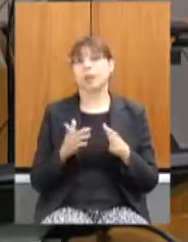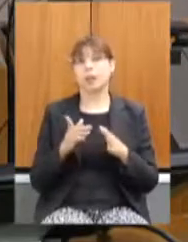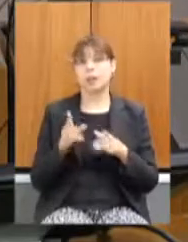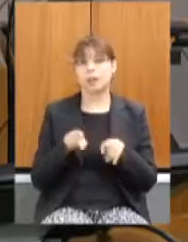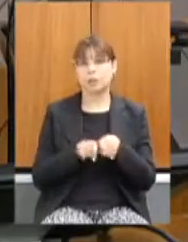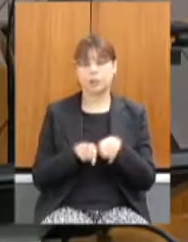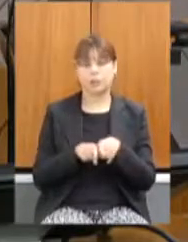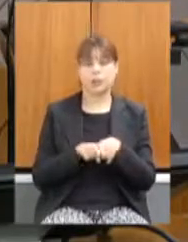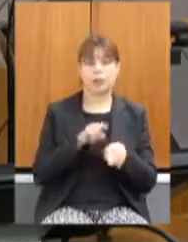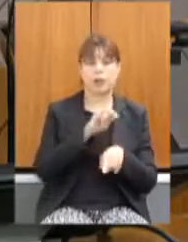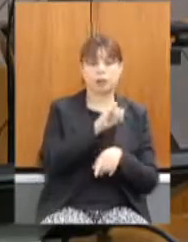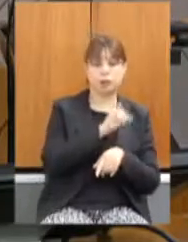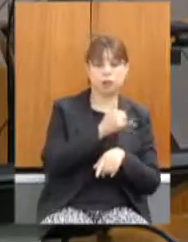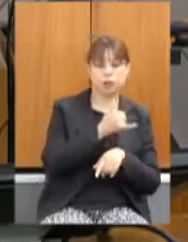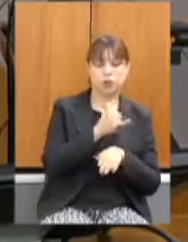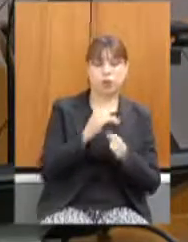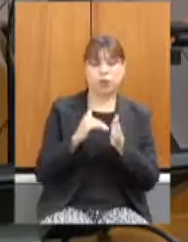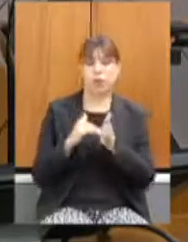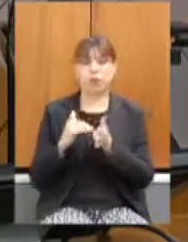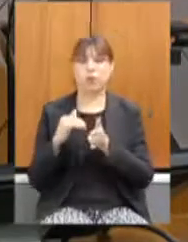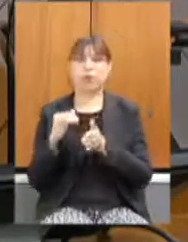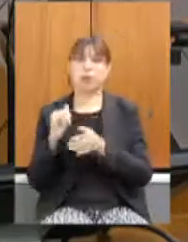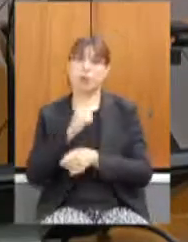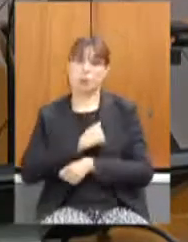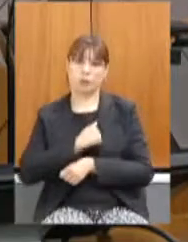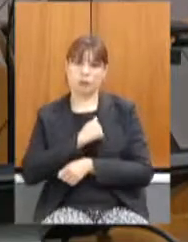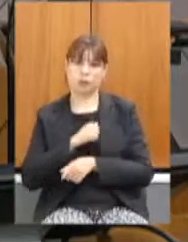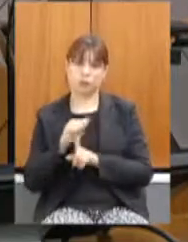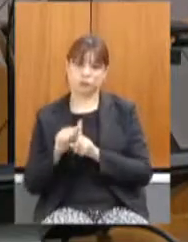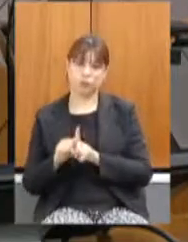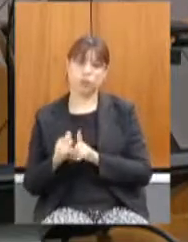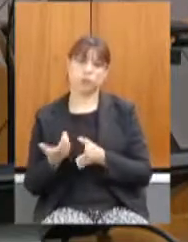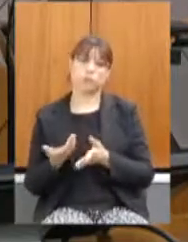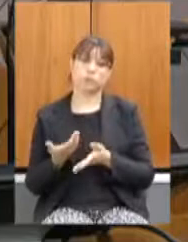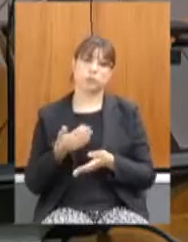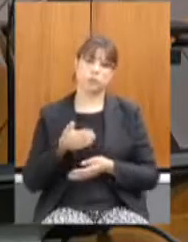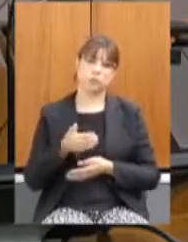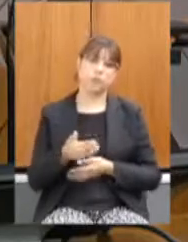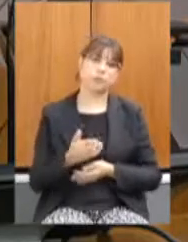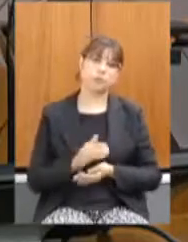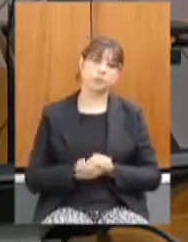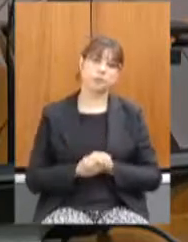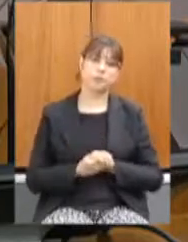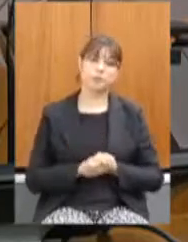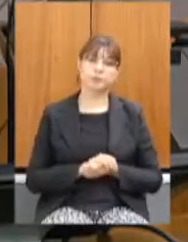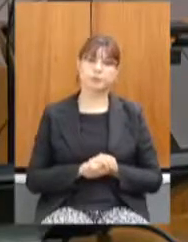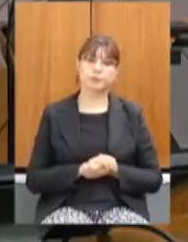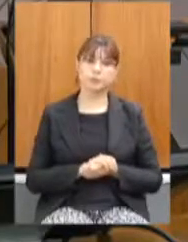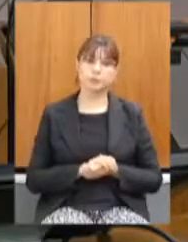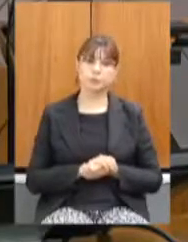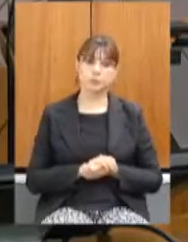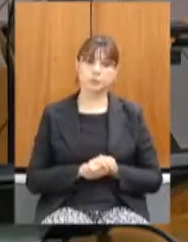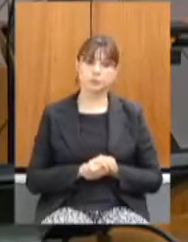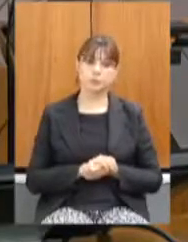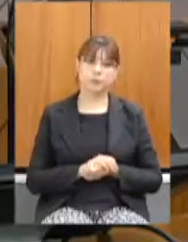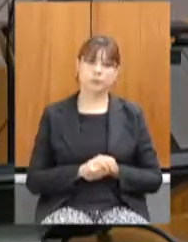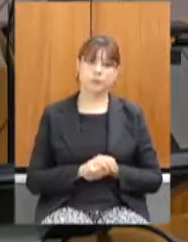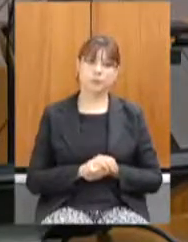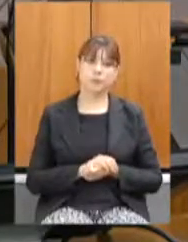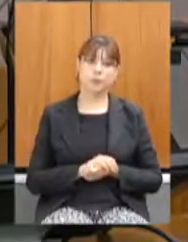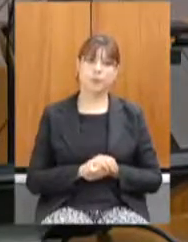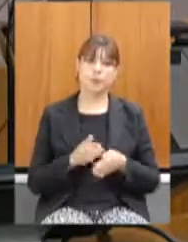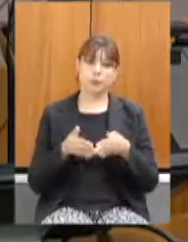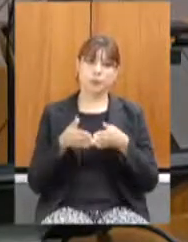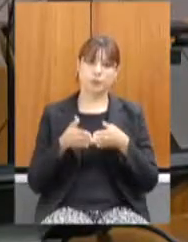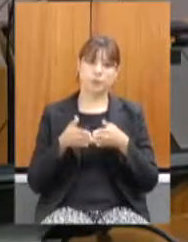agosto de 2019 né conforme o Assembleia fiscaliza